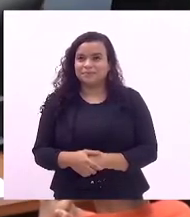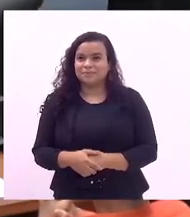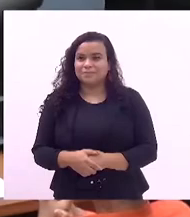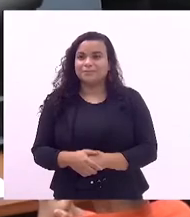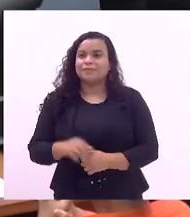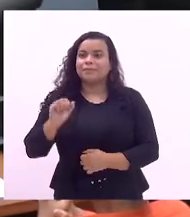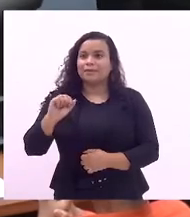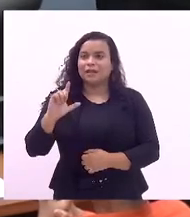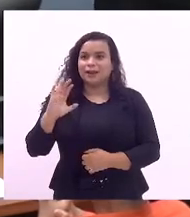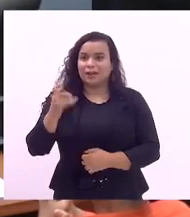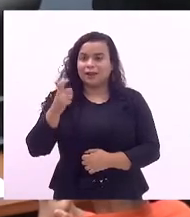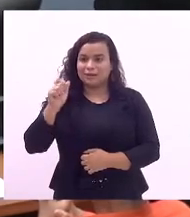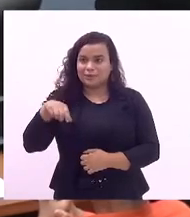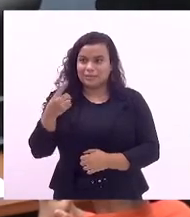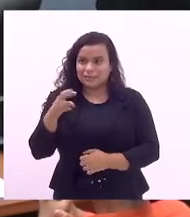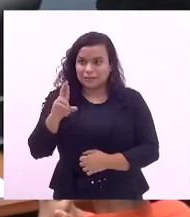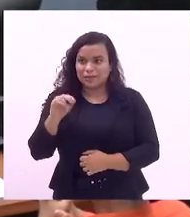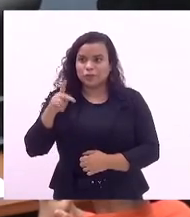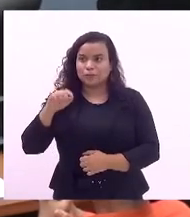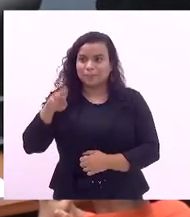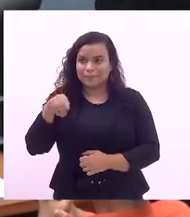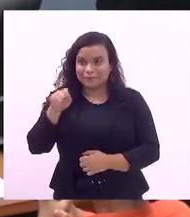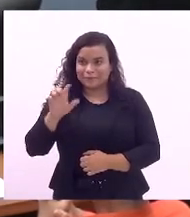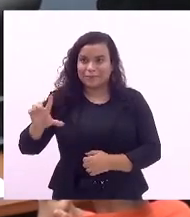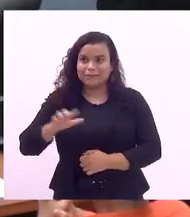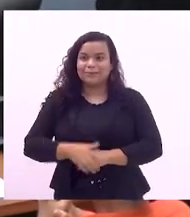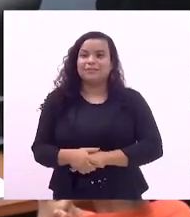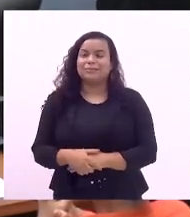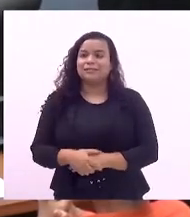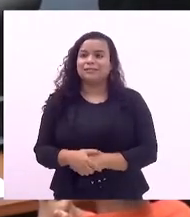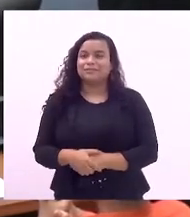o Alexandro Pimentel de Freitas